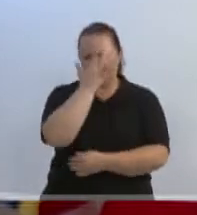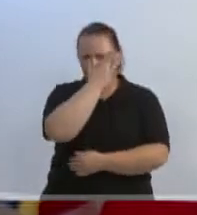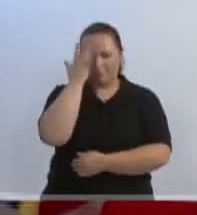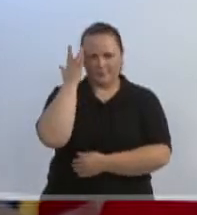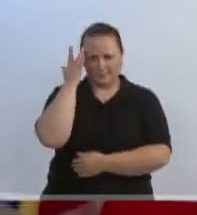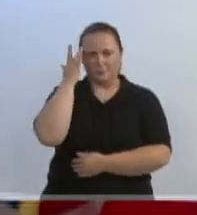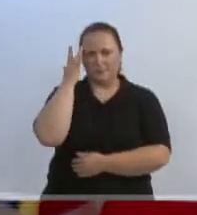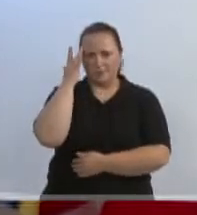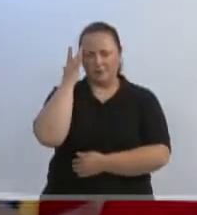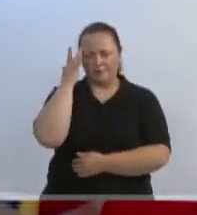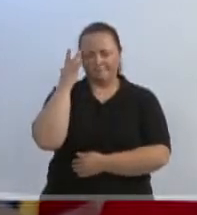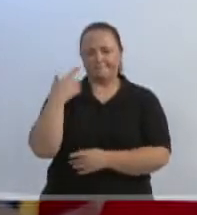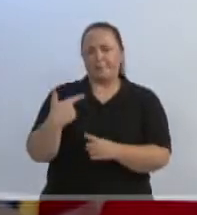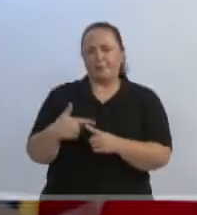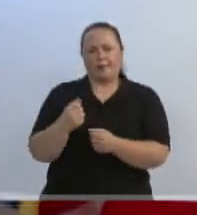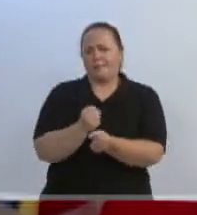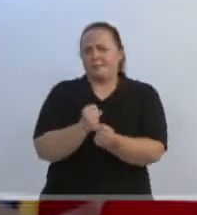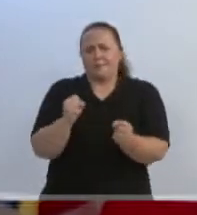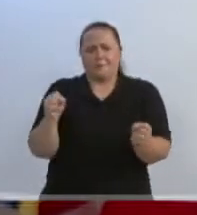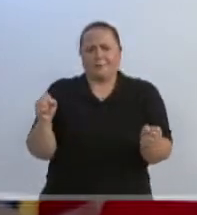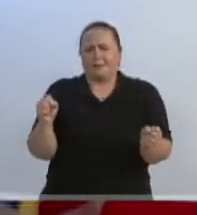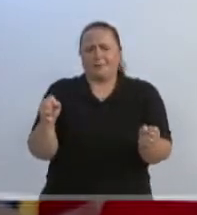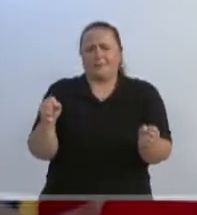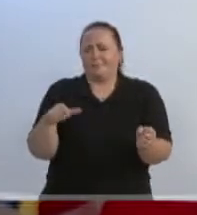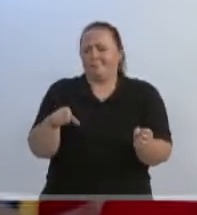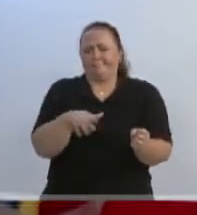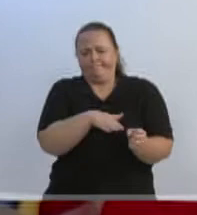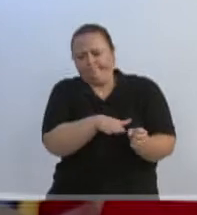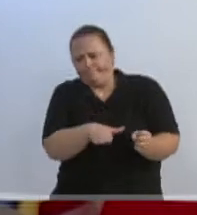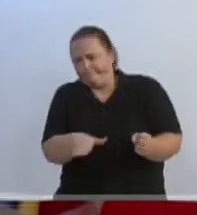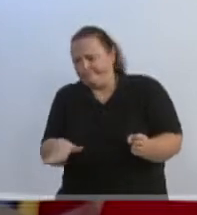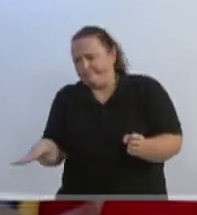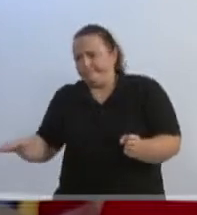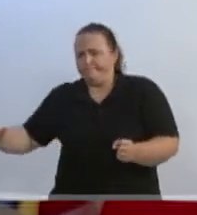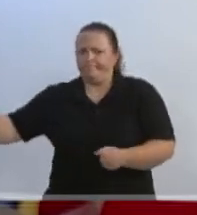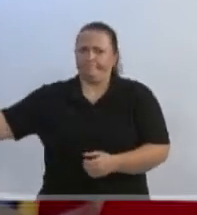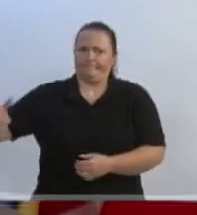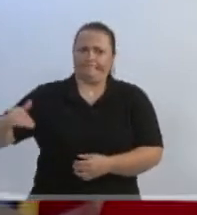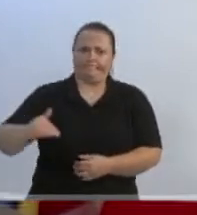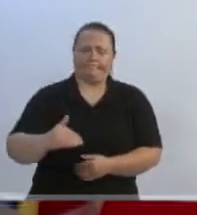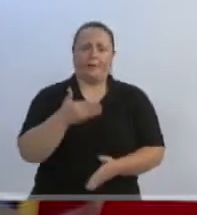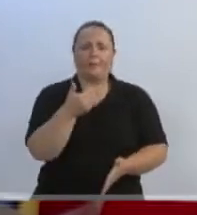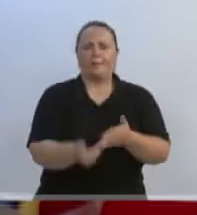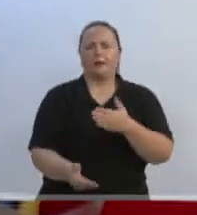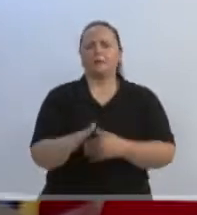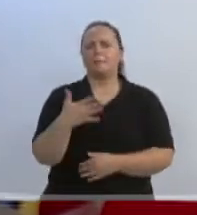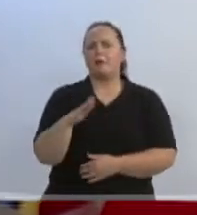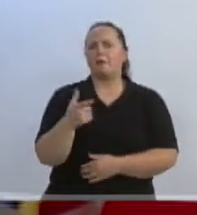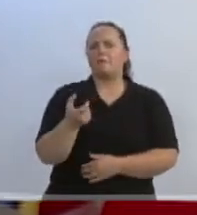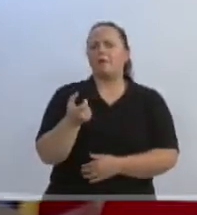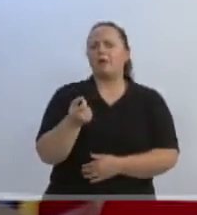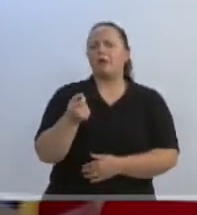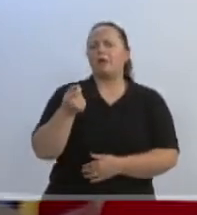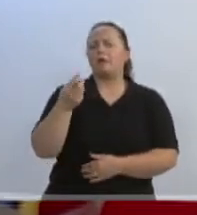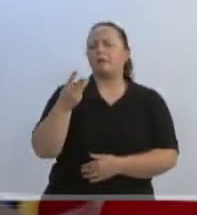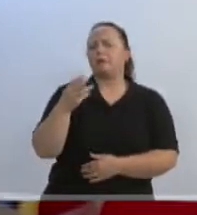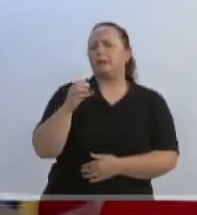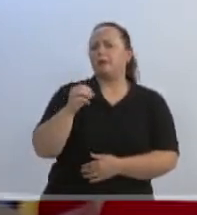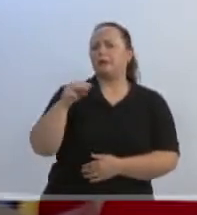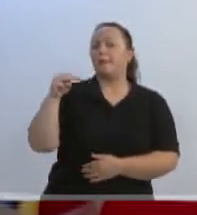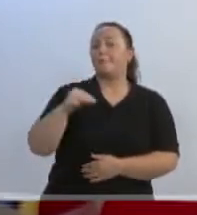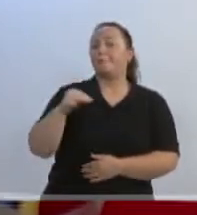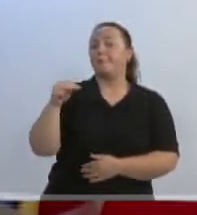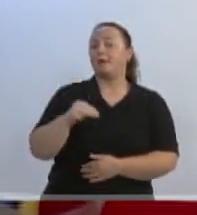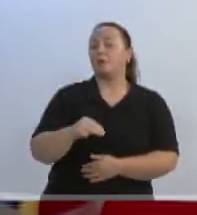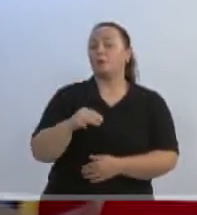é impossível e inviável as pessoas fazerem cerca de 20 e 30 minutos só para convergirem à